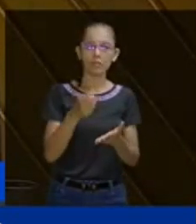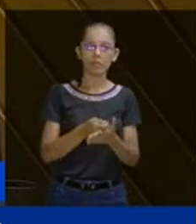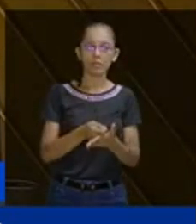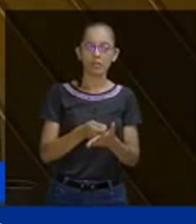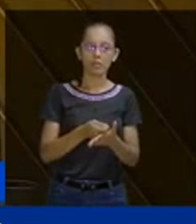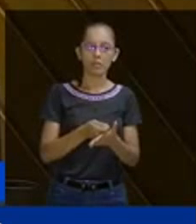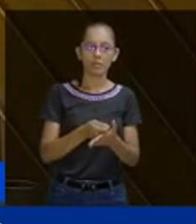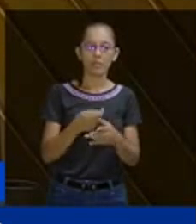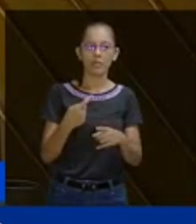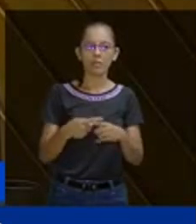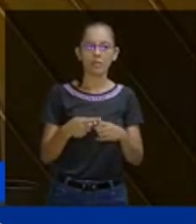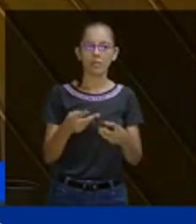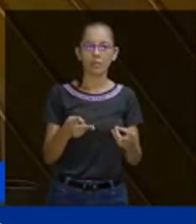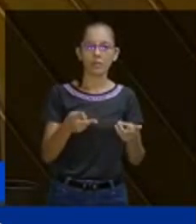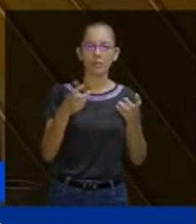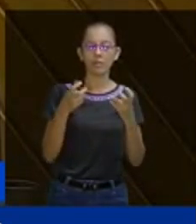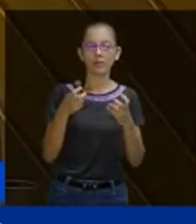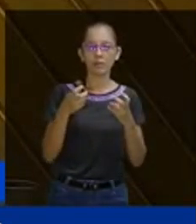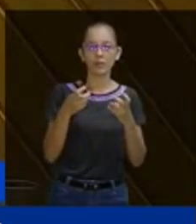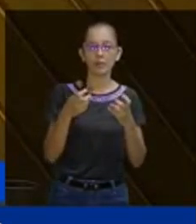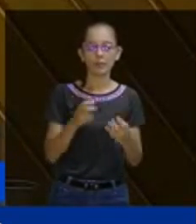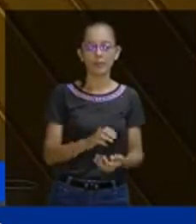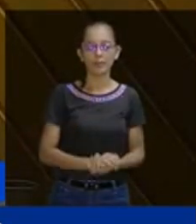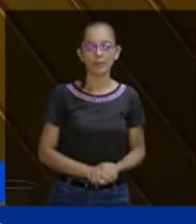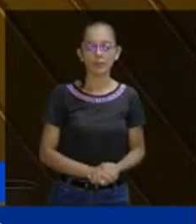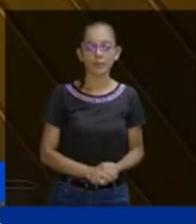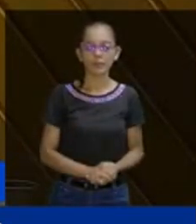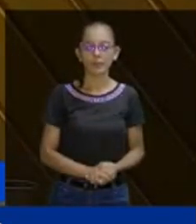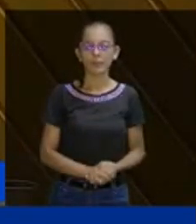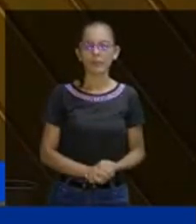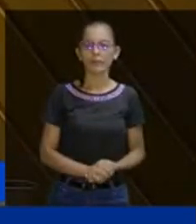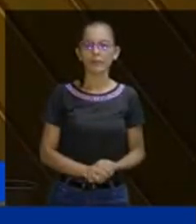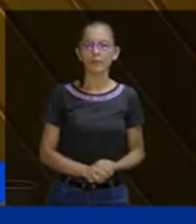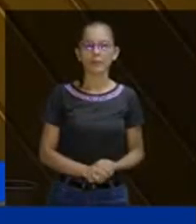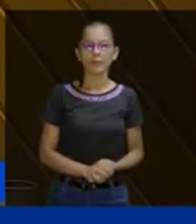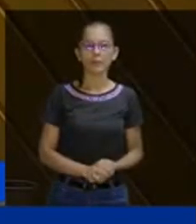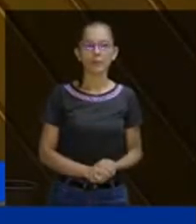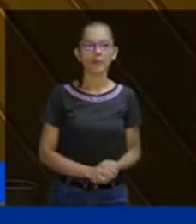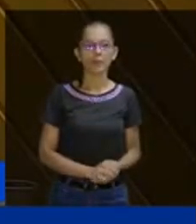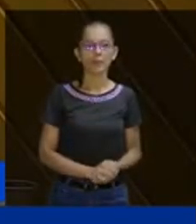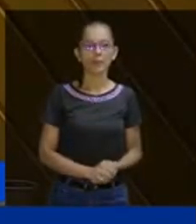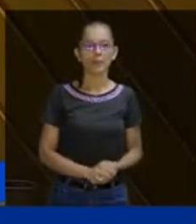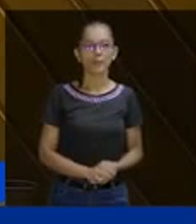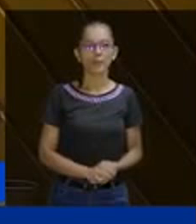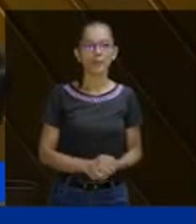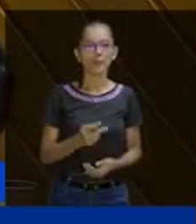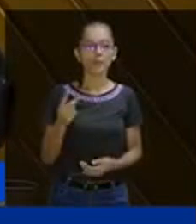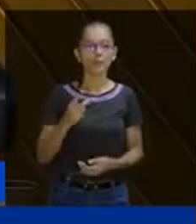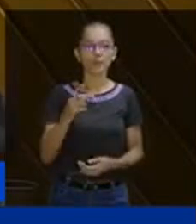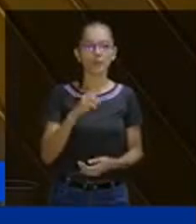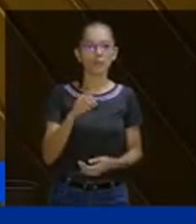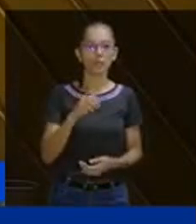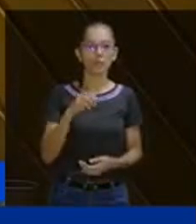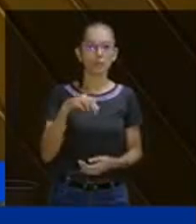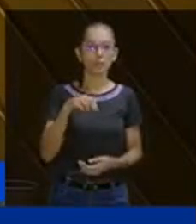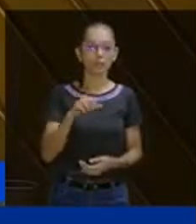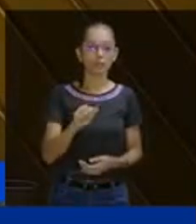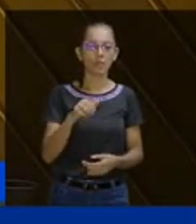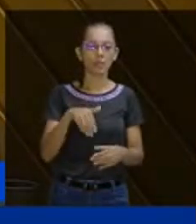da percepção do magistrado da segunda zona eleitoral, que resolveu decretar a